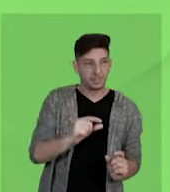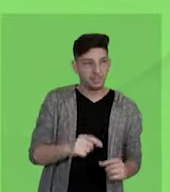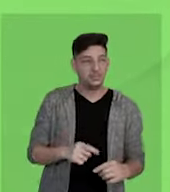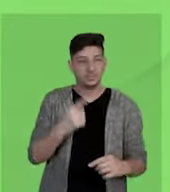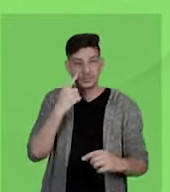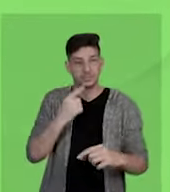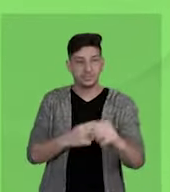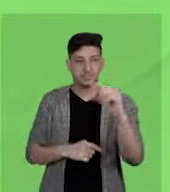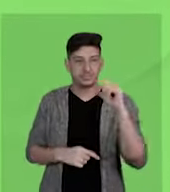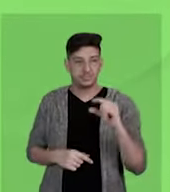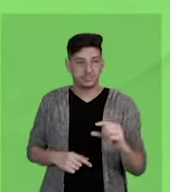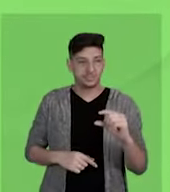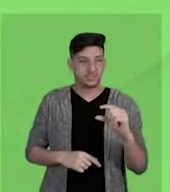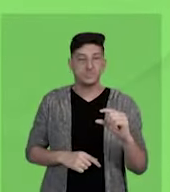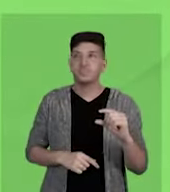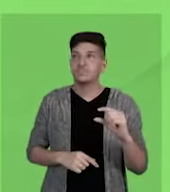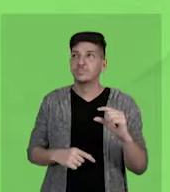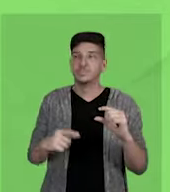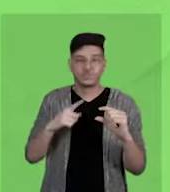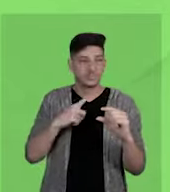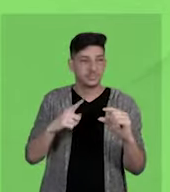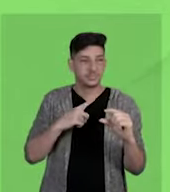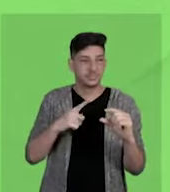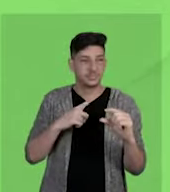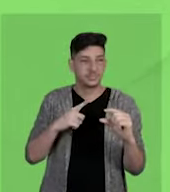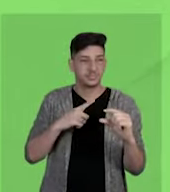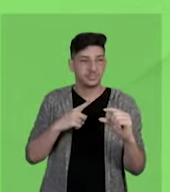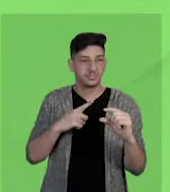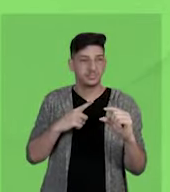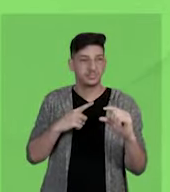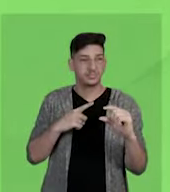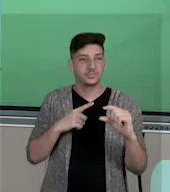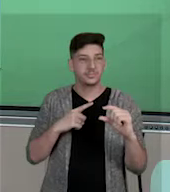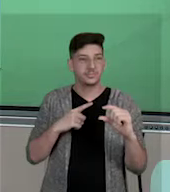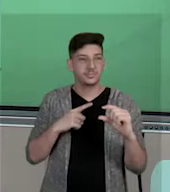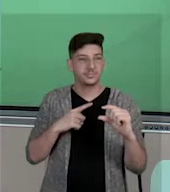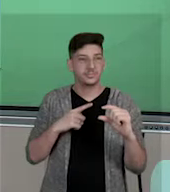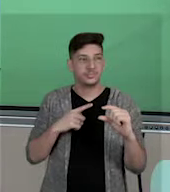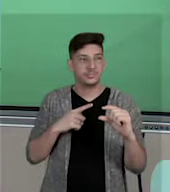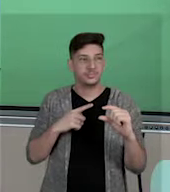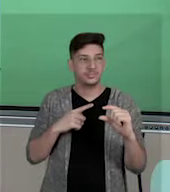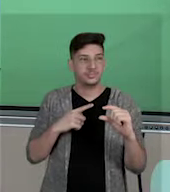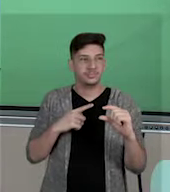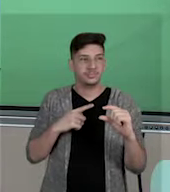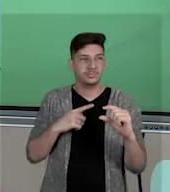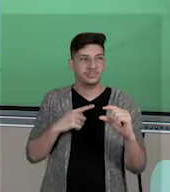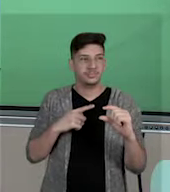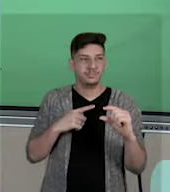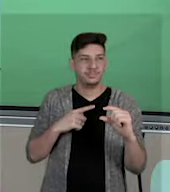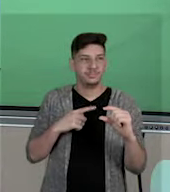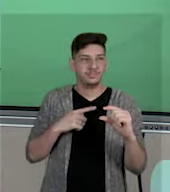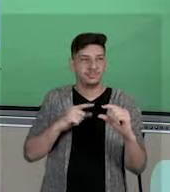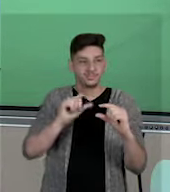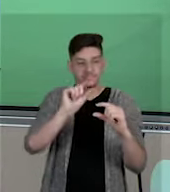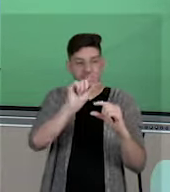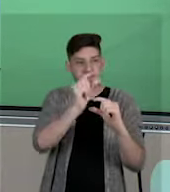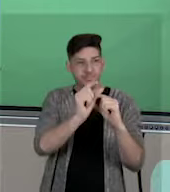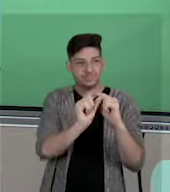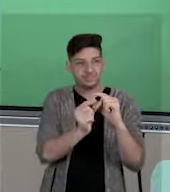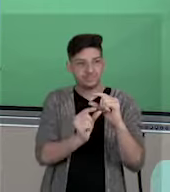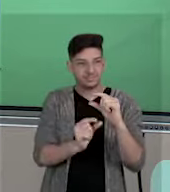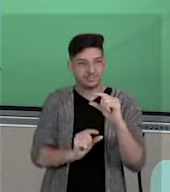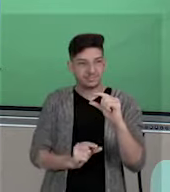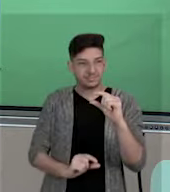aqui central, que a gente tem a parte da medula espinhal passando. Então, dentro de